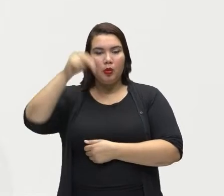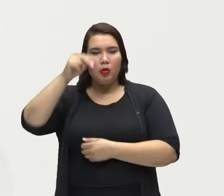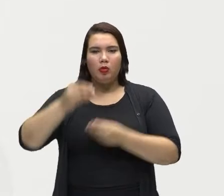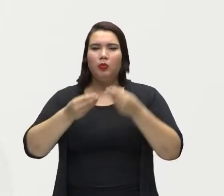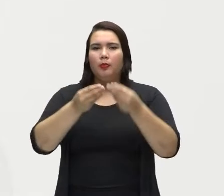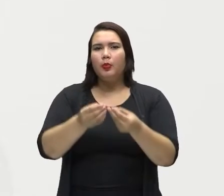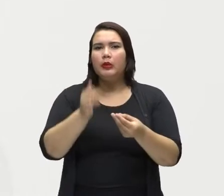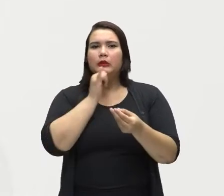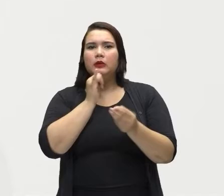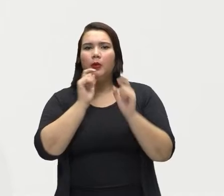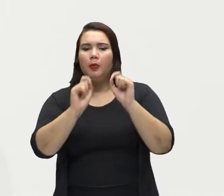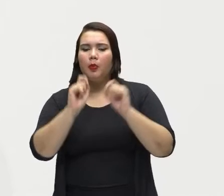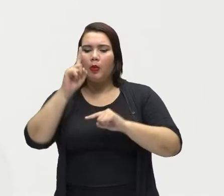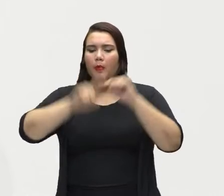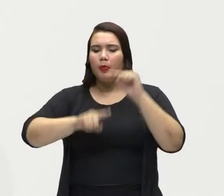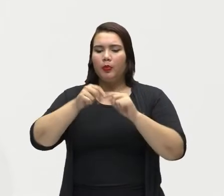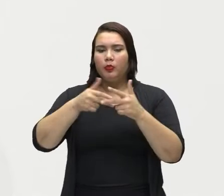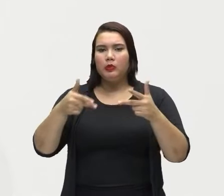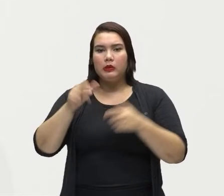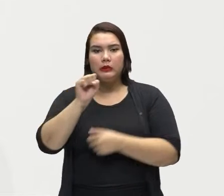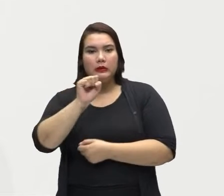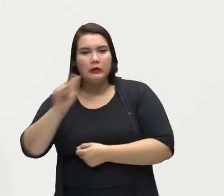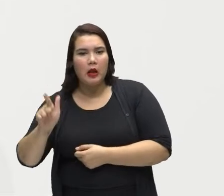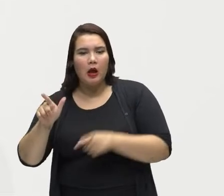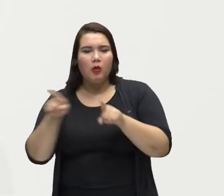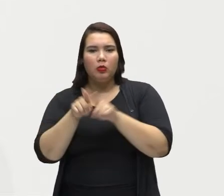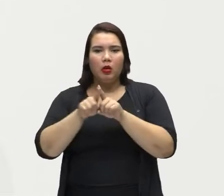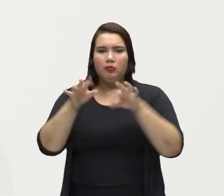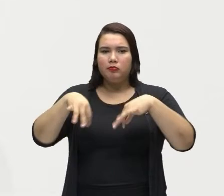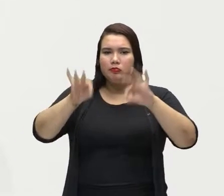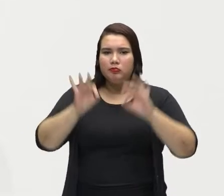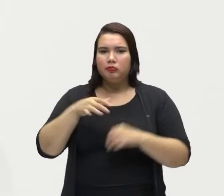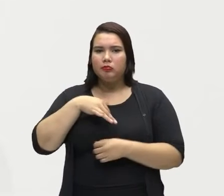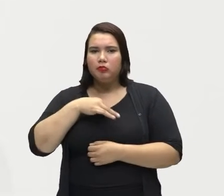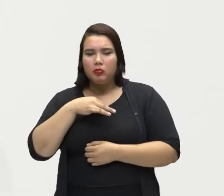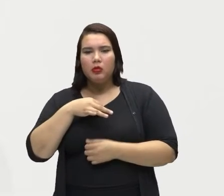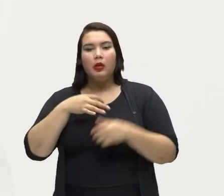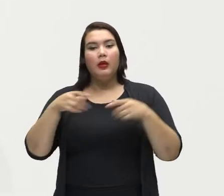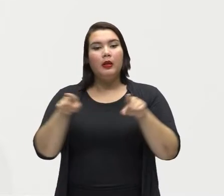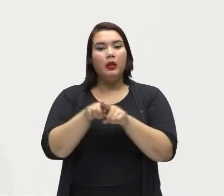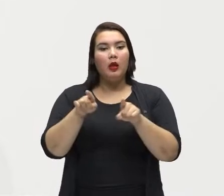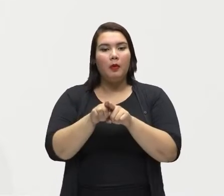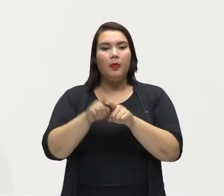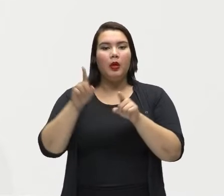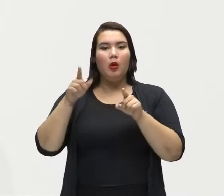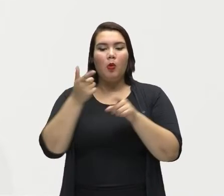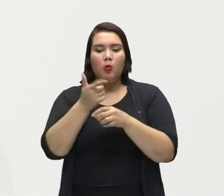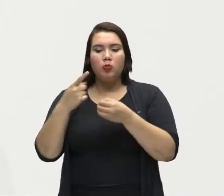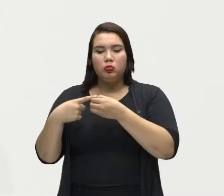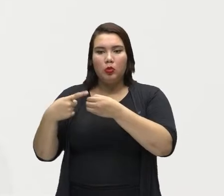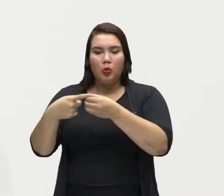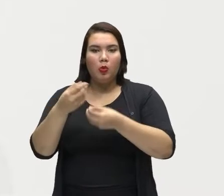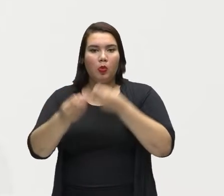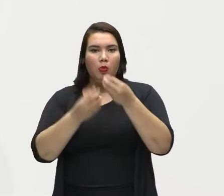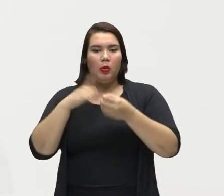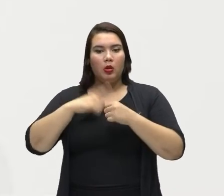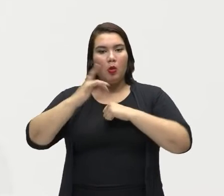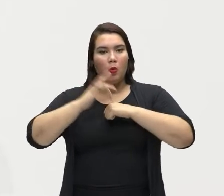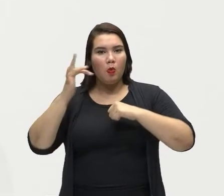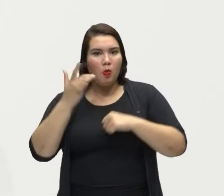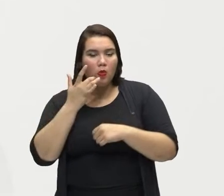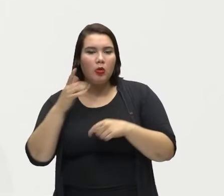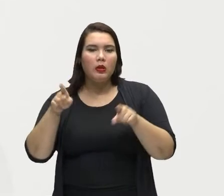norte, como sal e tecidos, quanto as que saíam do interior do continente, como o ouro